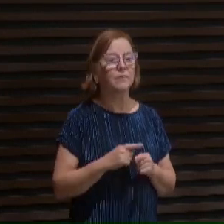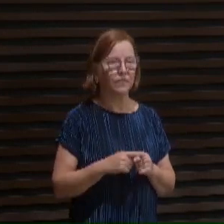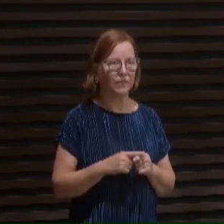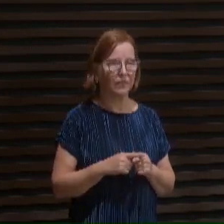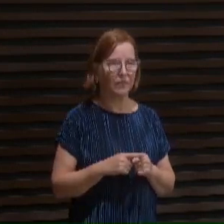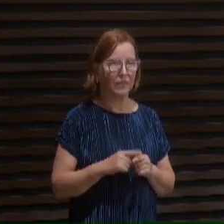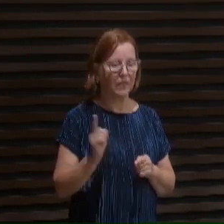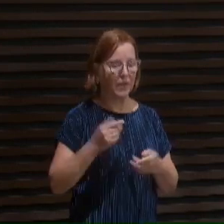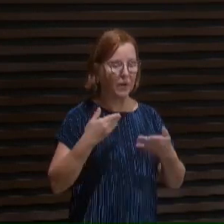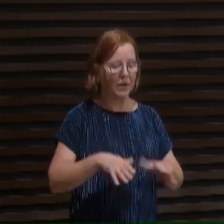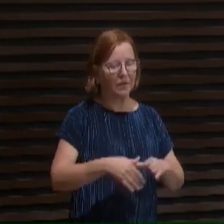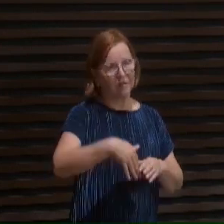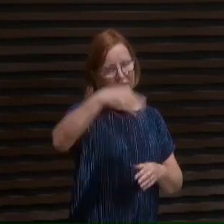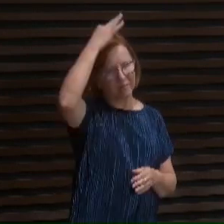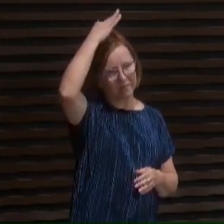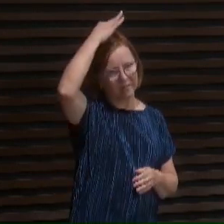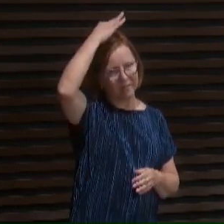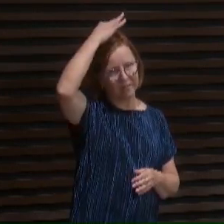não nasceram de novo.